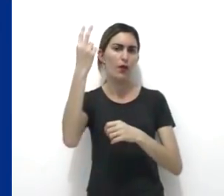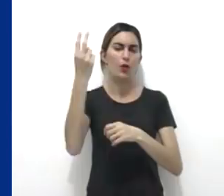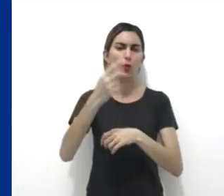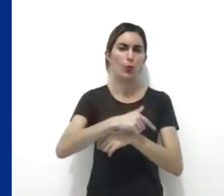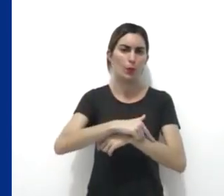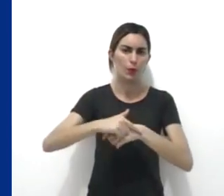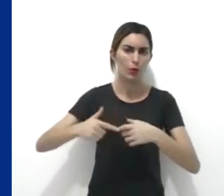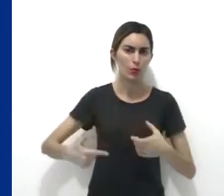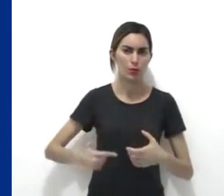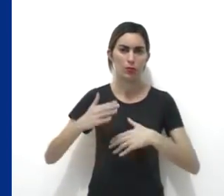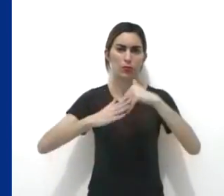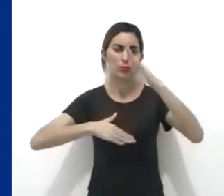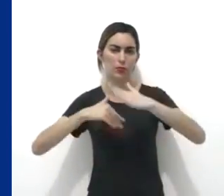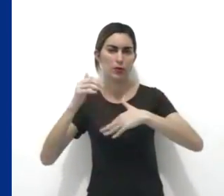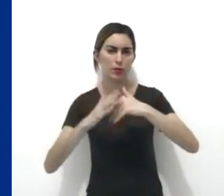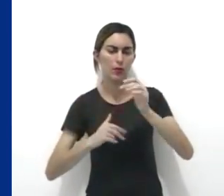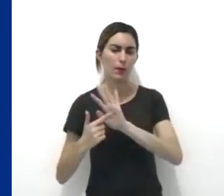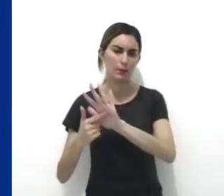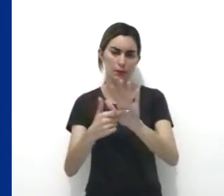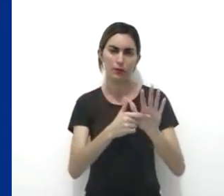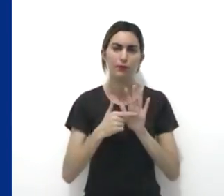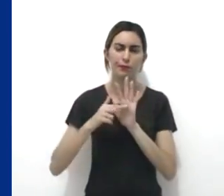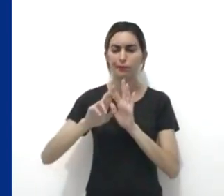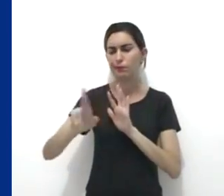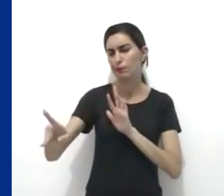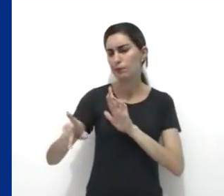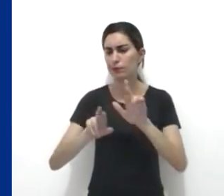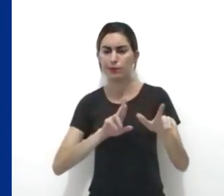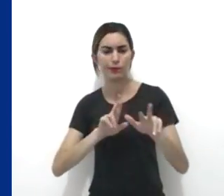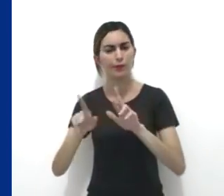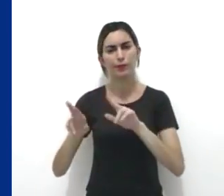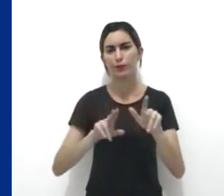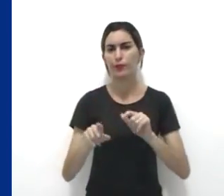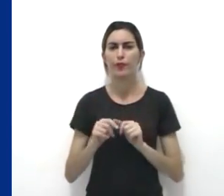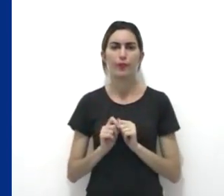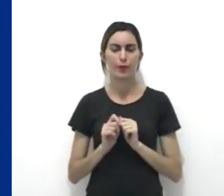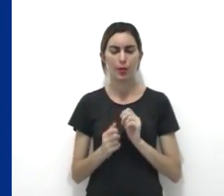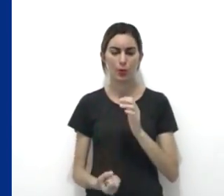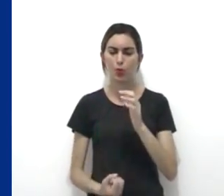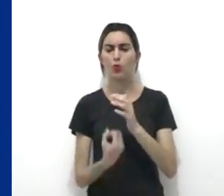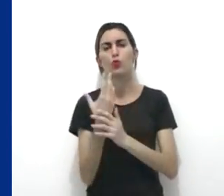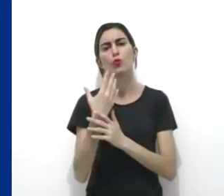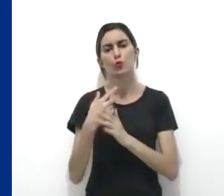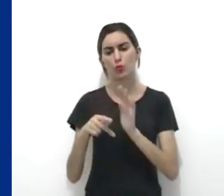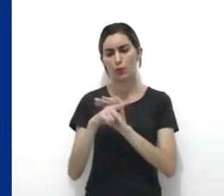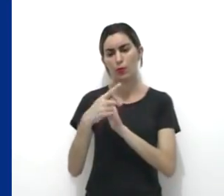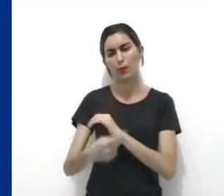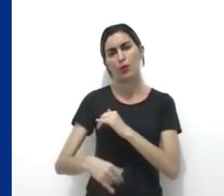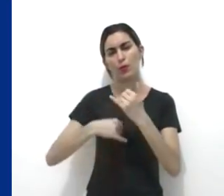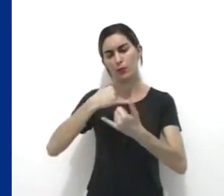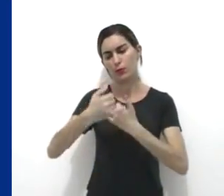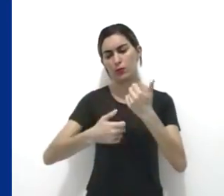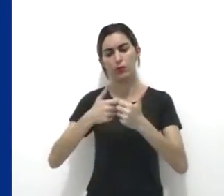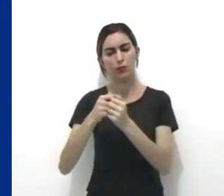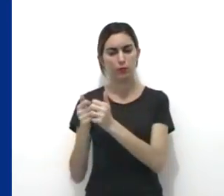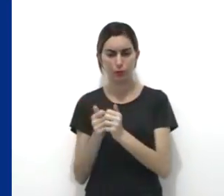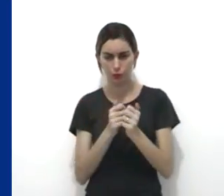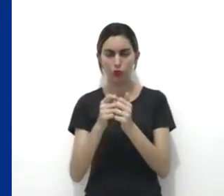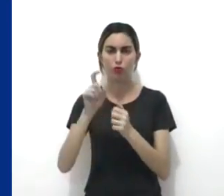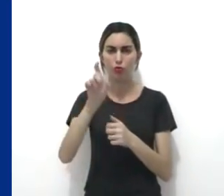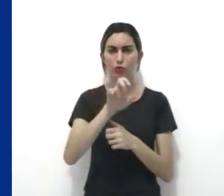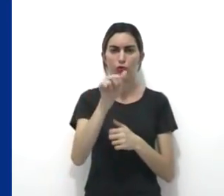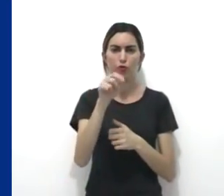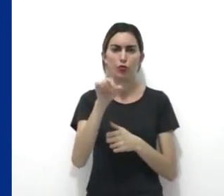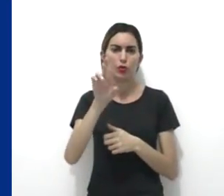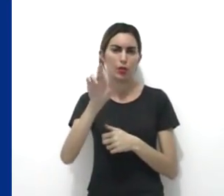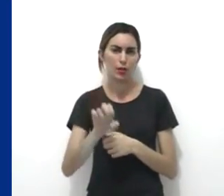morais. Essas habilidades e valores são representados nas mais diversas situações que surgem no próprio jogo. Através do